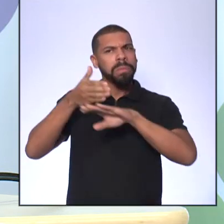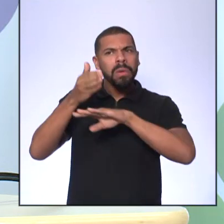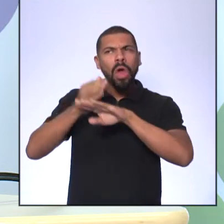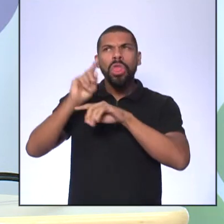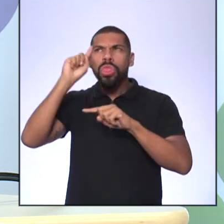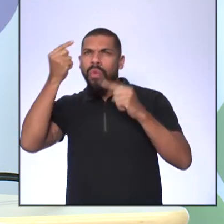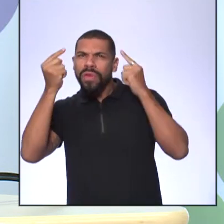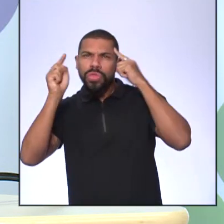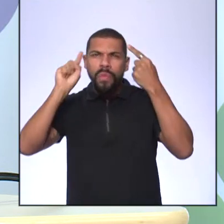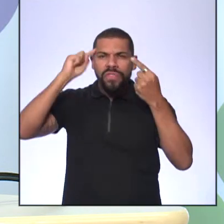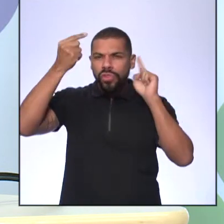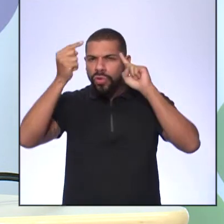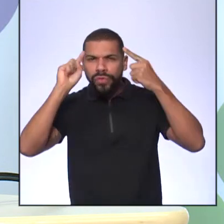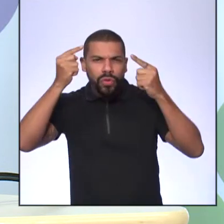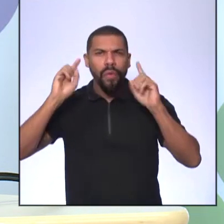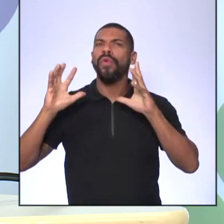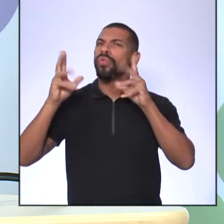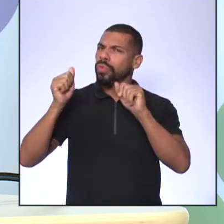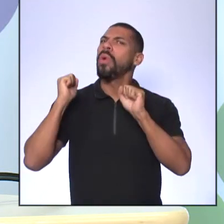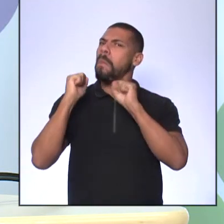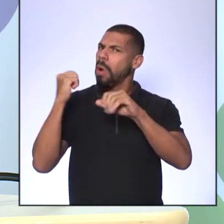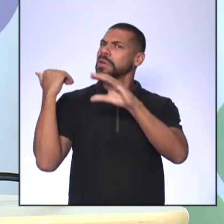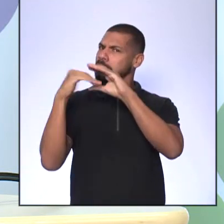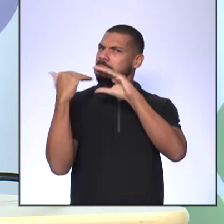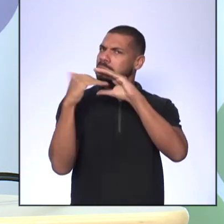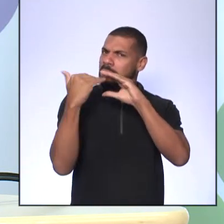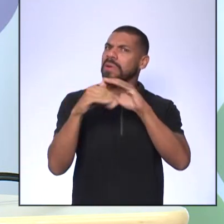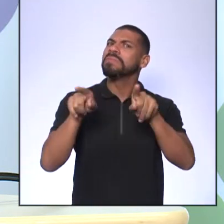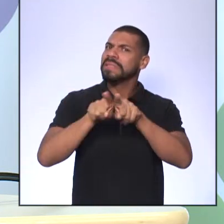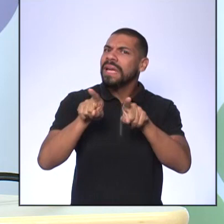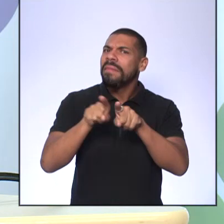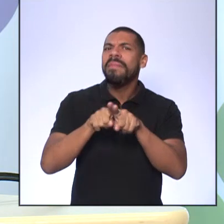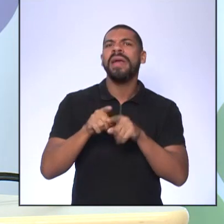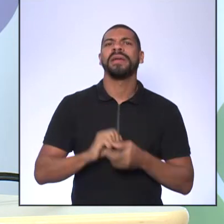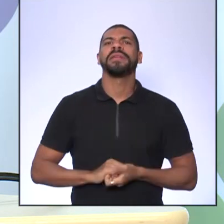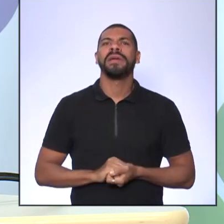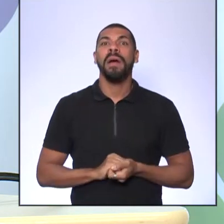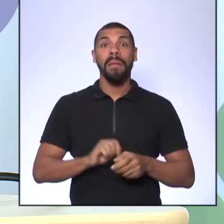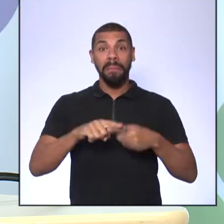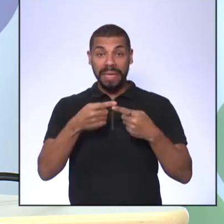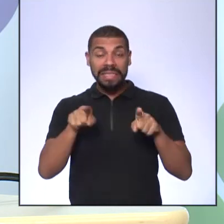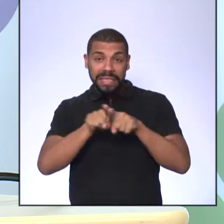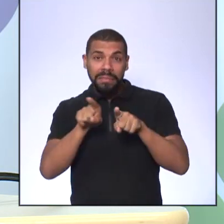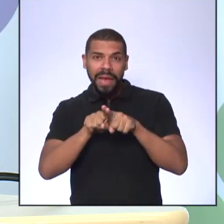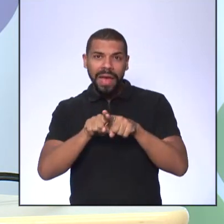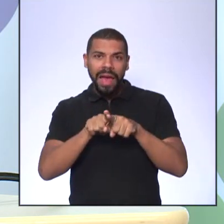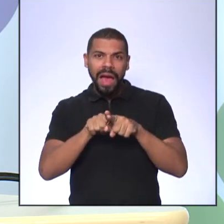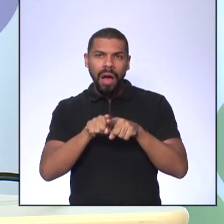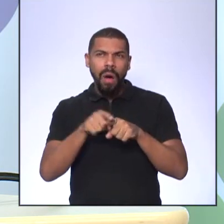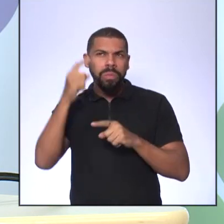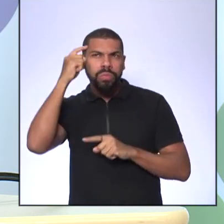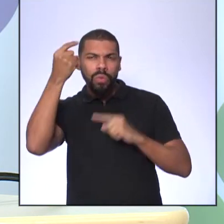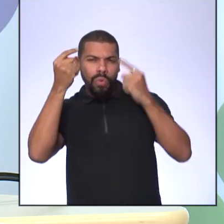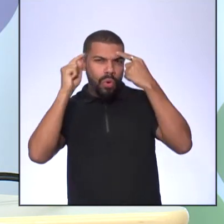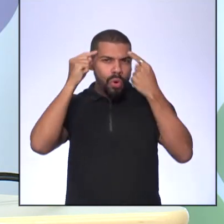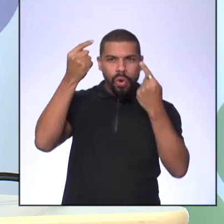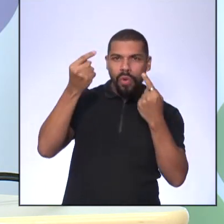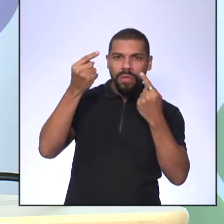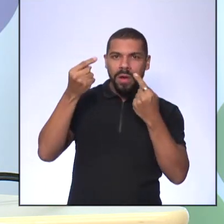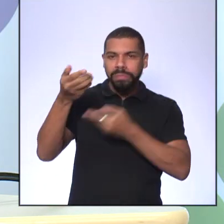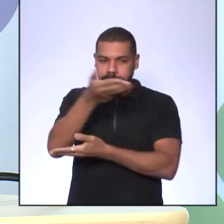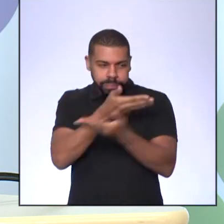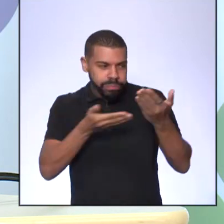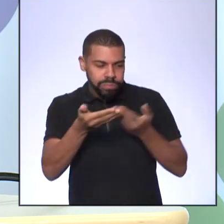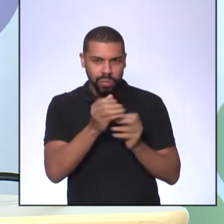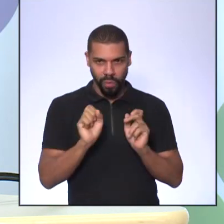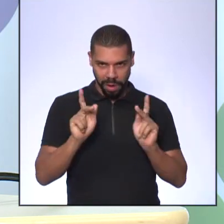dúvidas, inclusive, né, não só para trazer o conteúdo das atividades, mas também utilizem esse espaço para tirar dúvidas conosco.